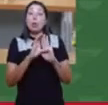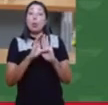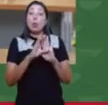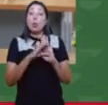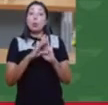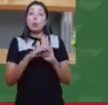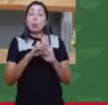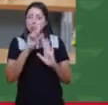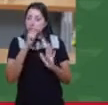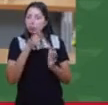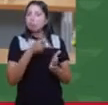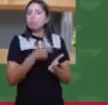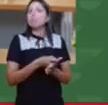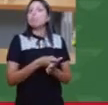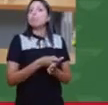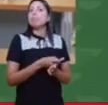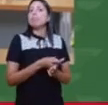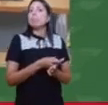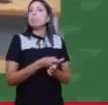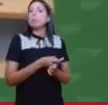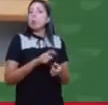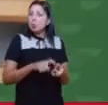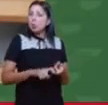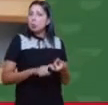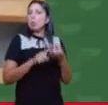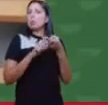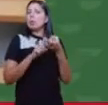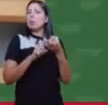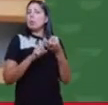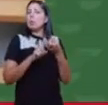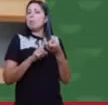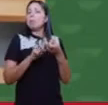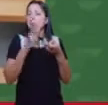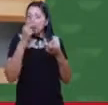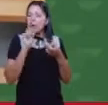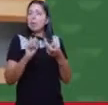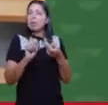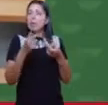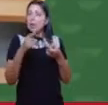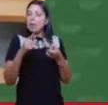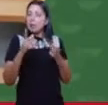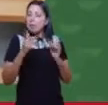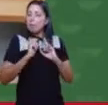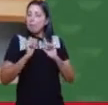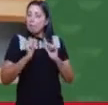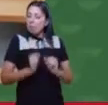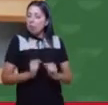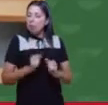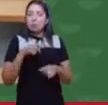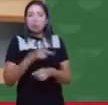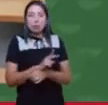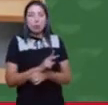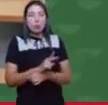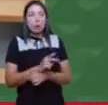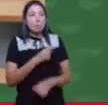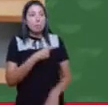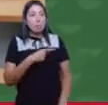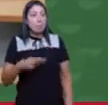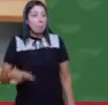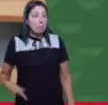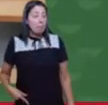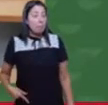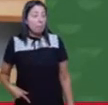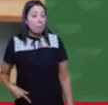conceito autoritário, jogar suspeição permanente. Para que ele possa se manter como